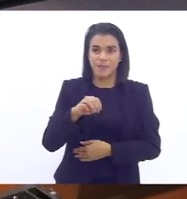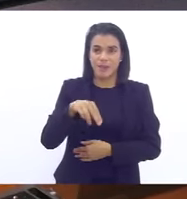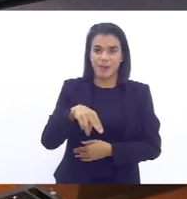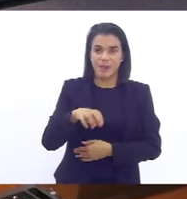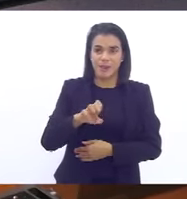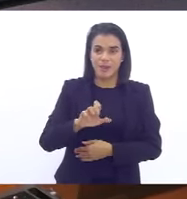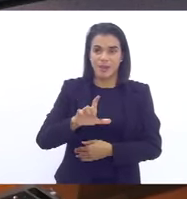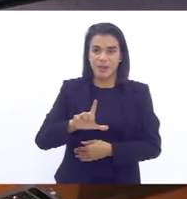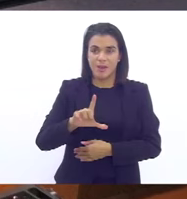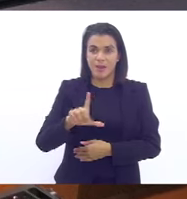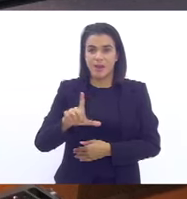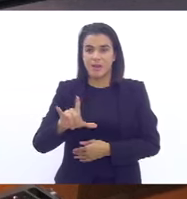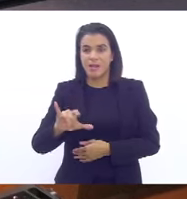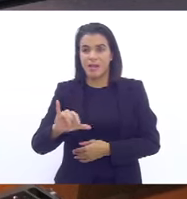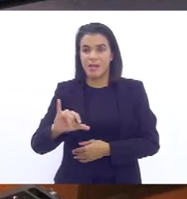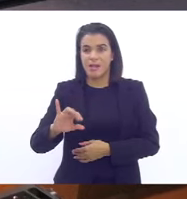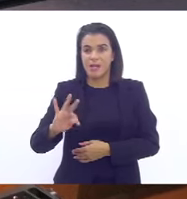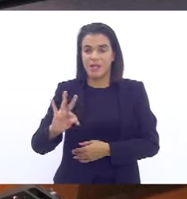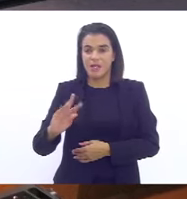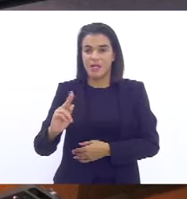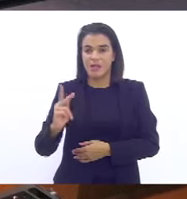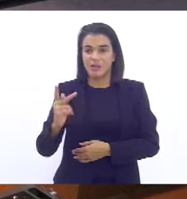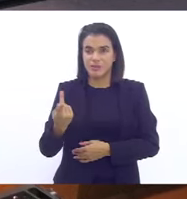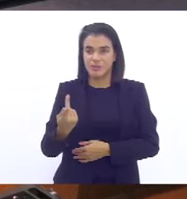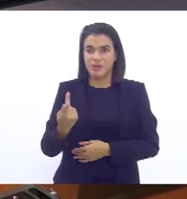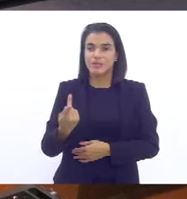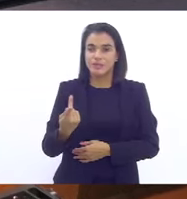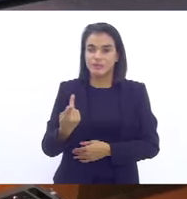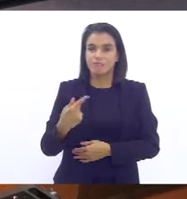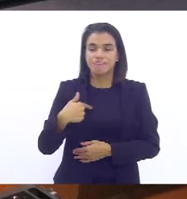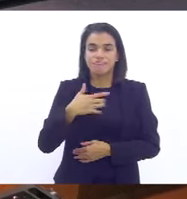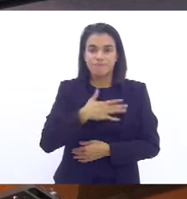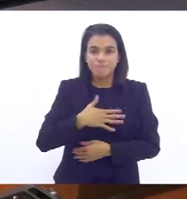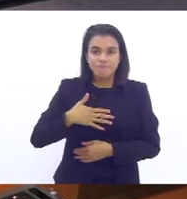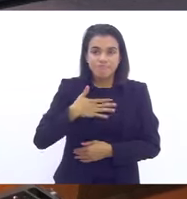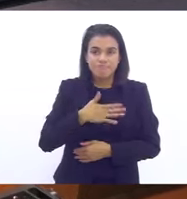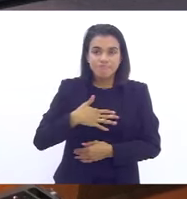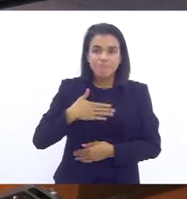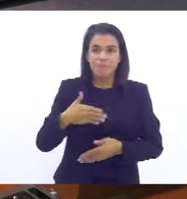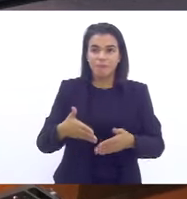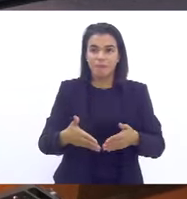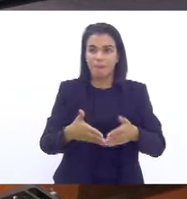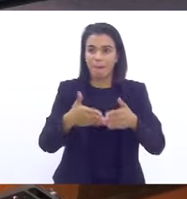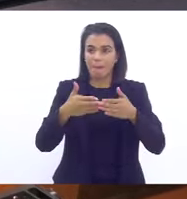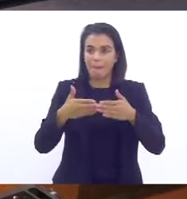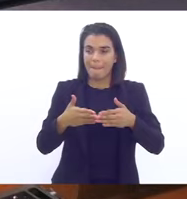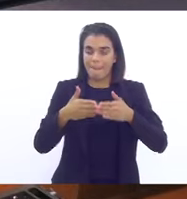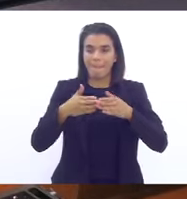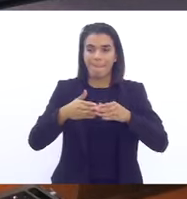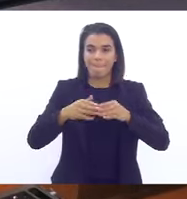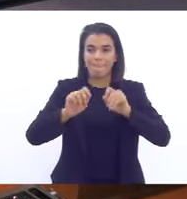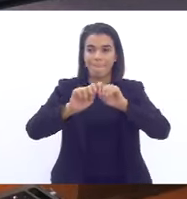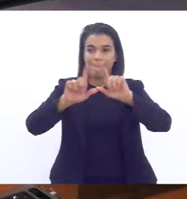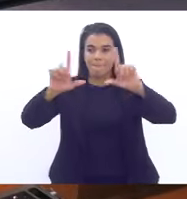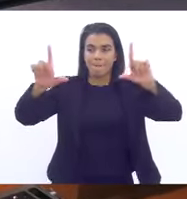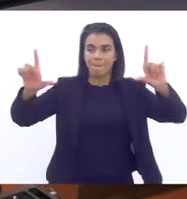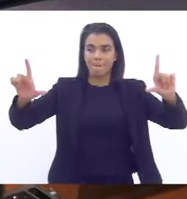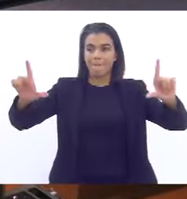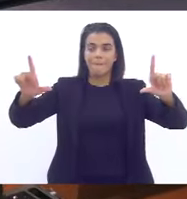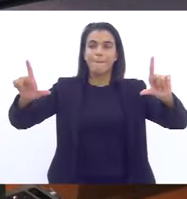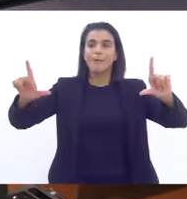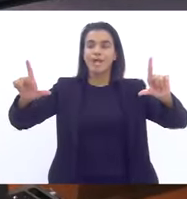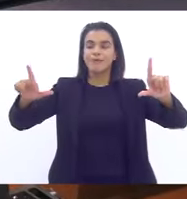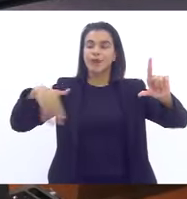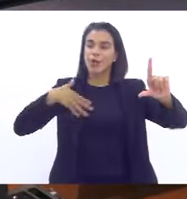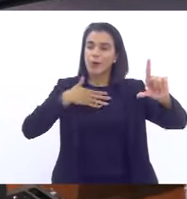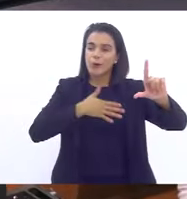aqui presente. Eu gostaria de pedir a licença aí do monitor, que eu